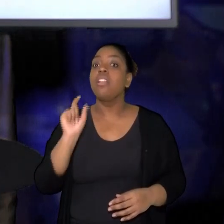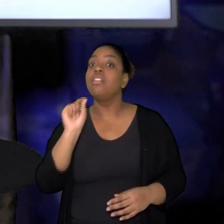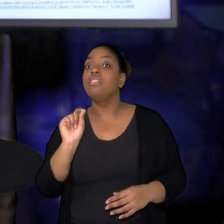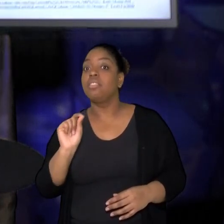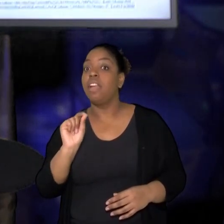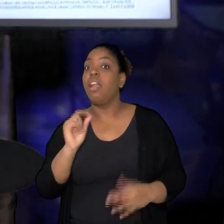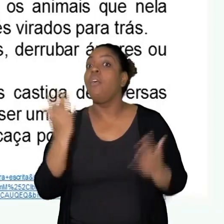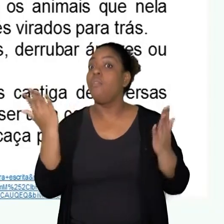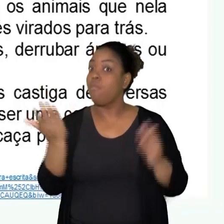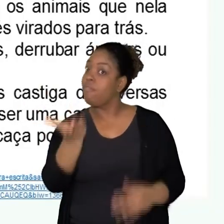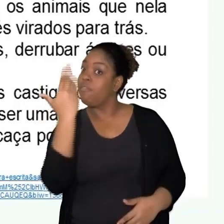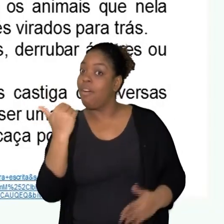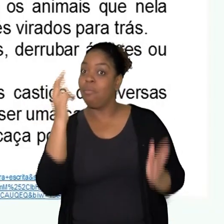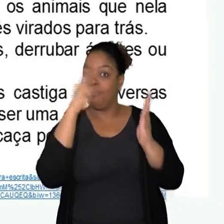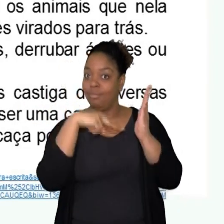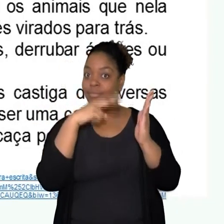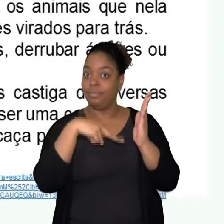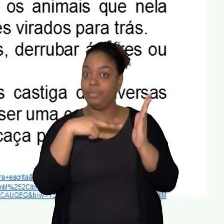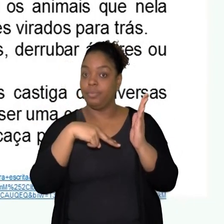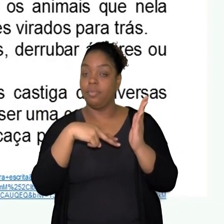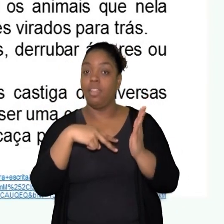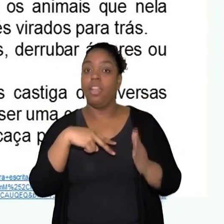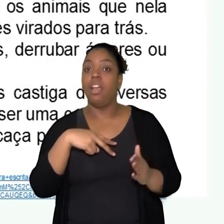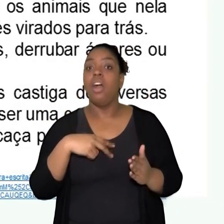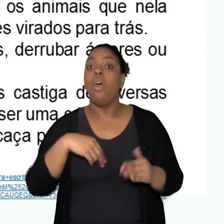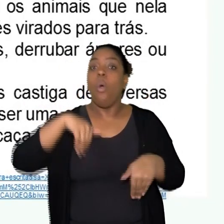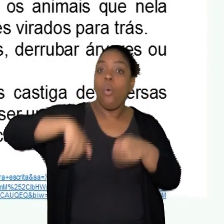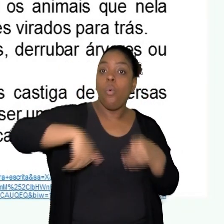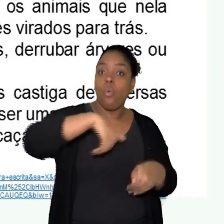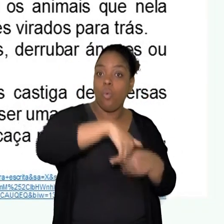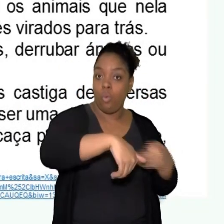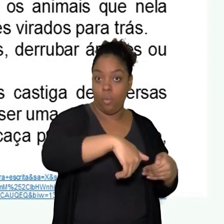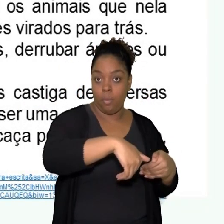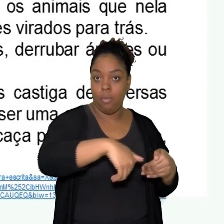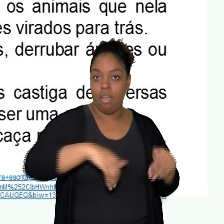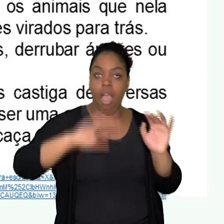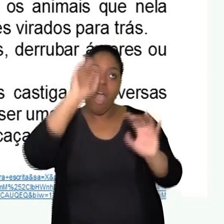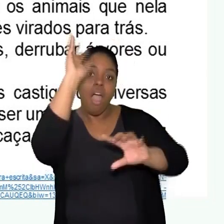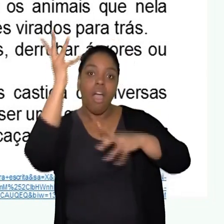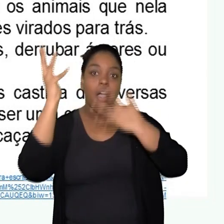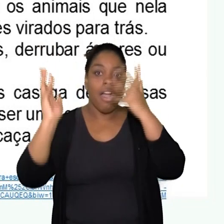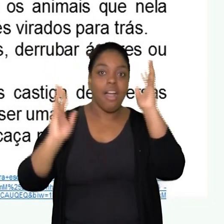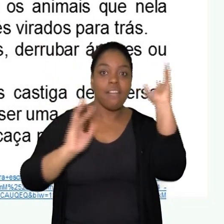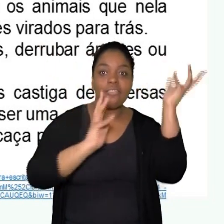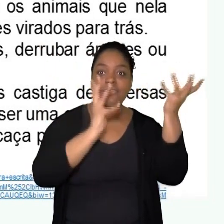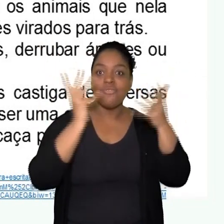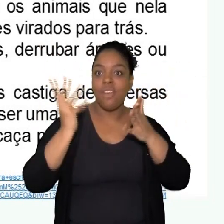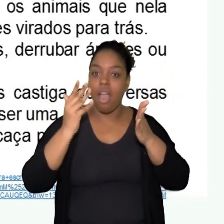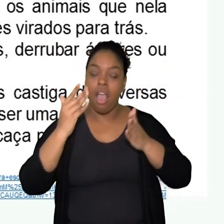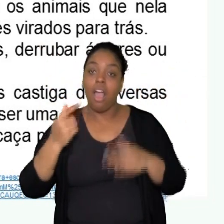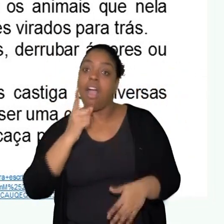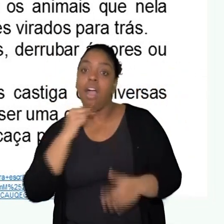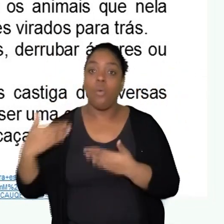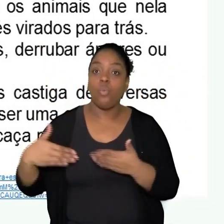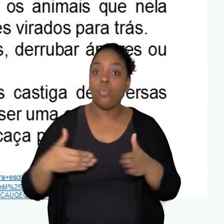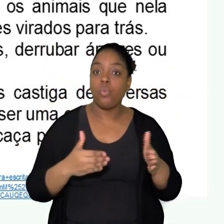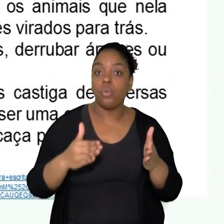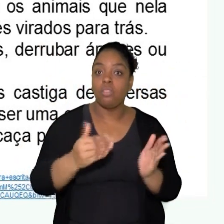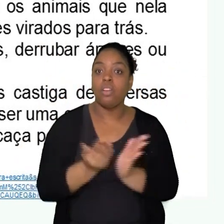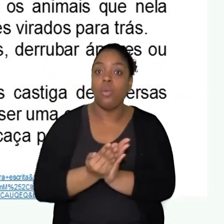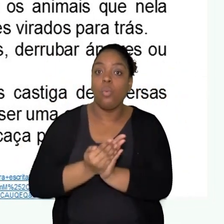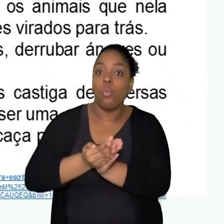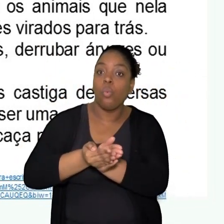uma? O Curupira. Dentro da floresta, num rio sinuoso, uma